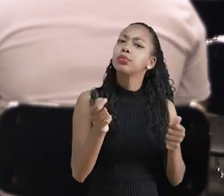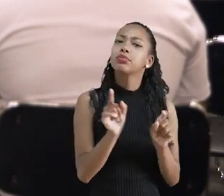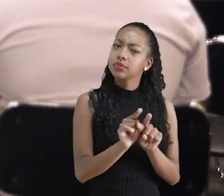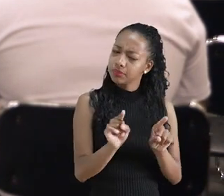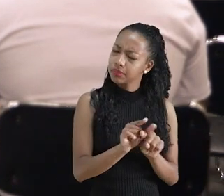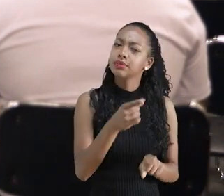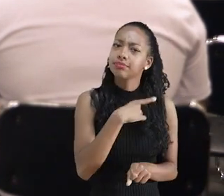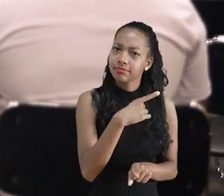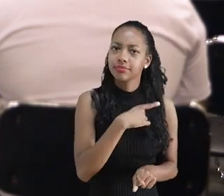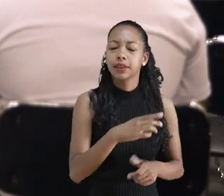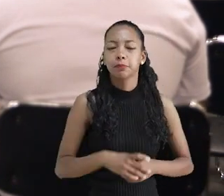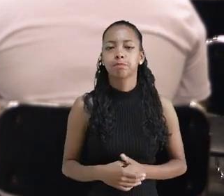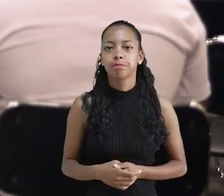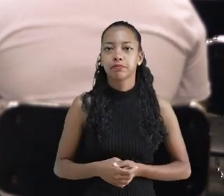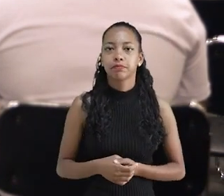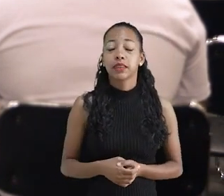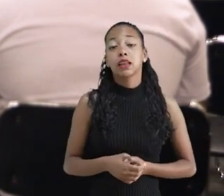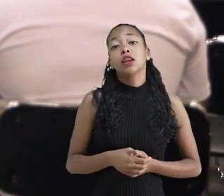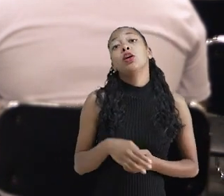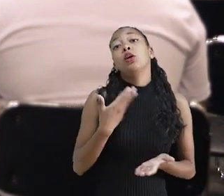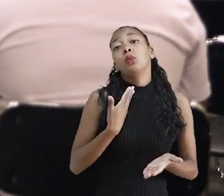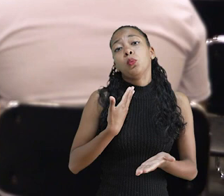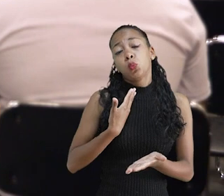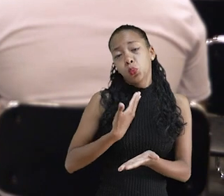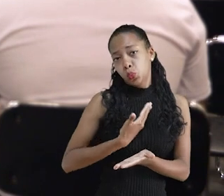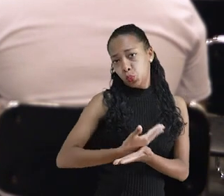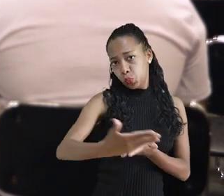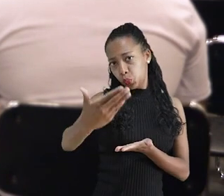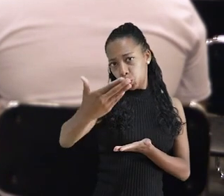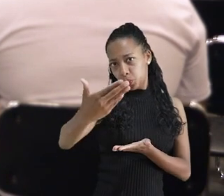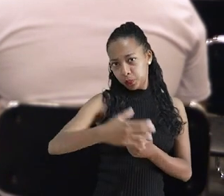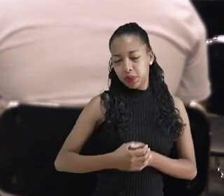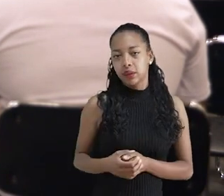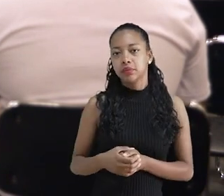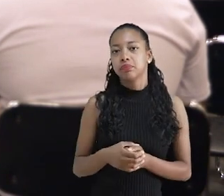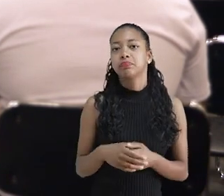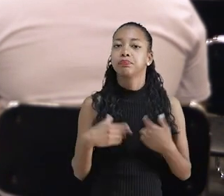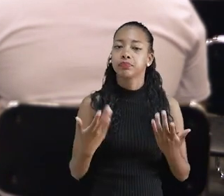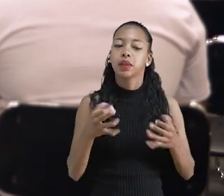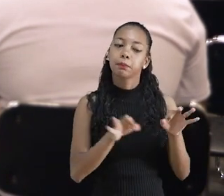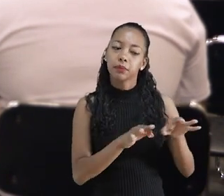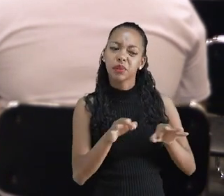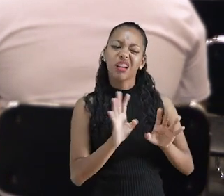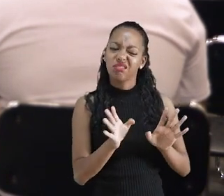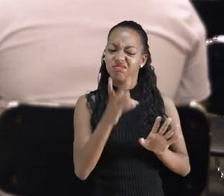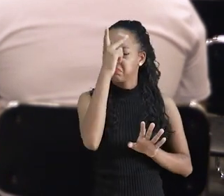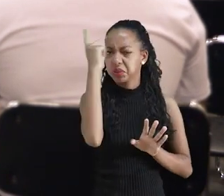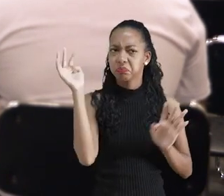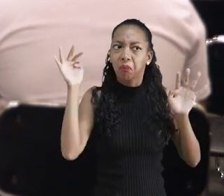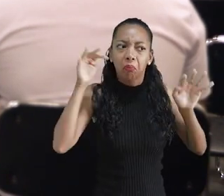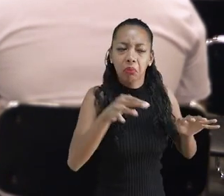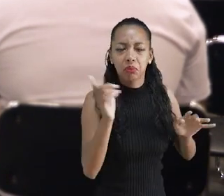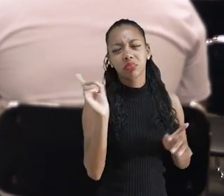aquilo isso foi bem interessante de início né porque a gente não imaginou sendo totalmente sincero que fosse ter uma repercussão grande que